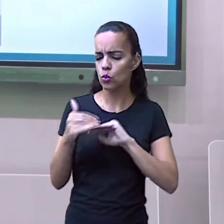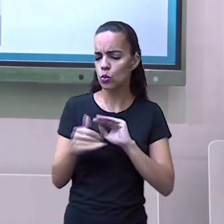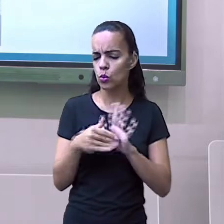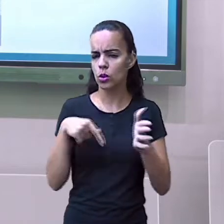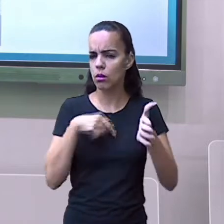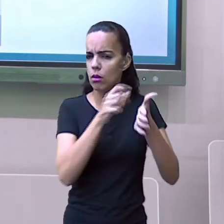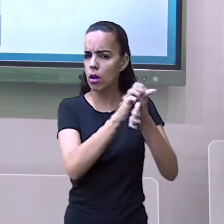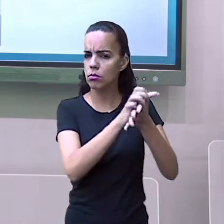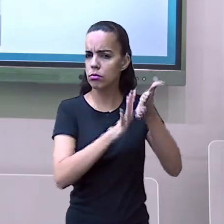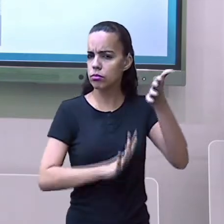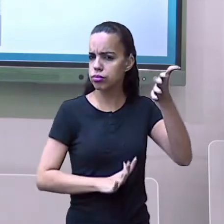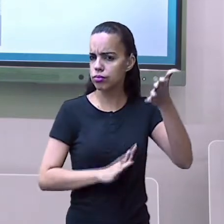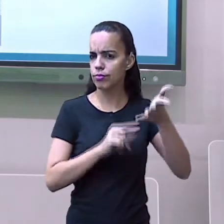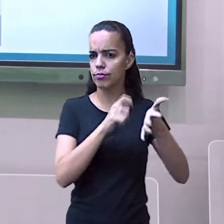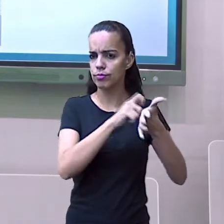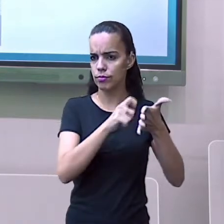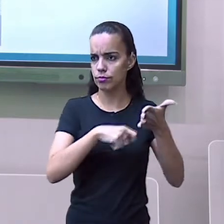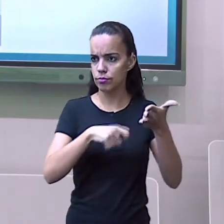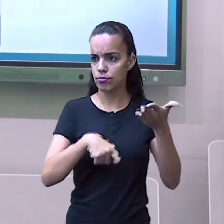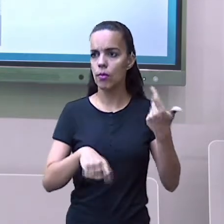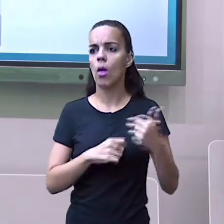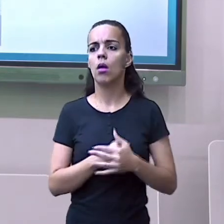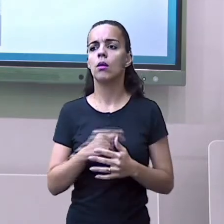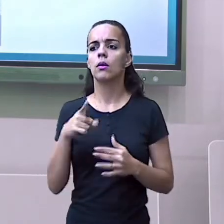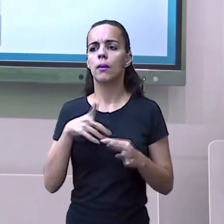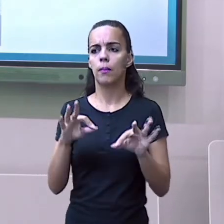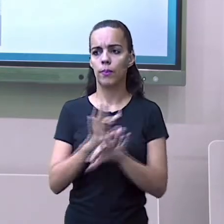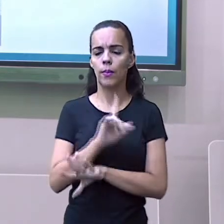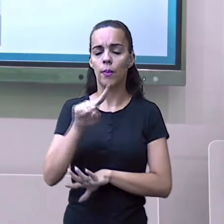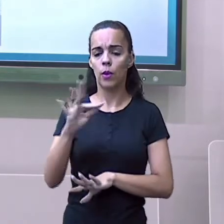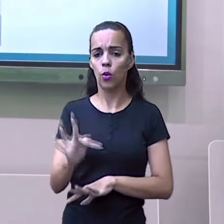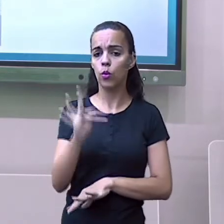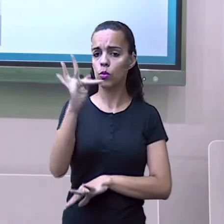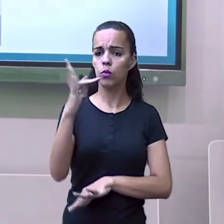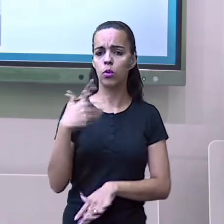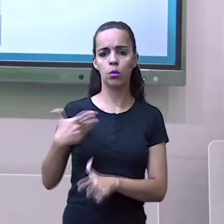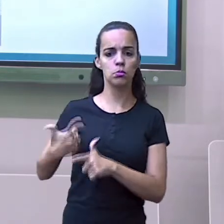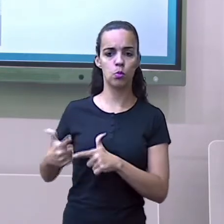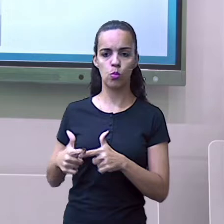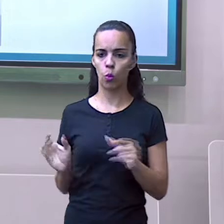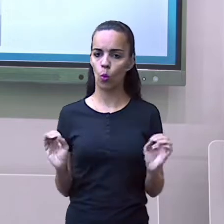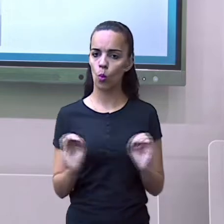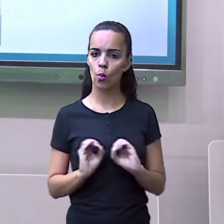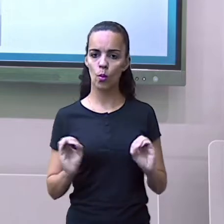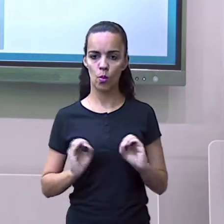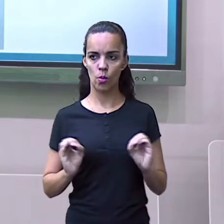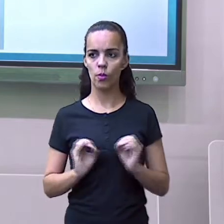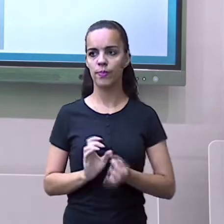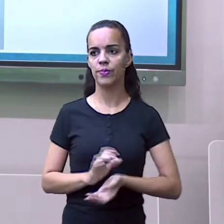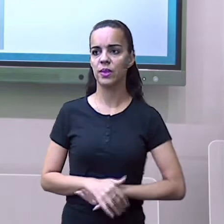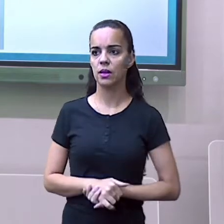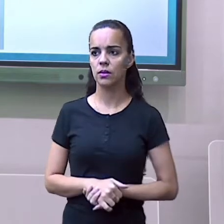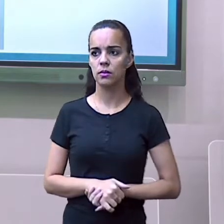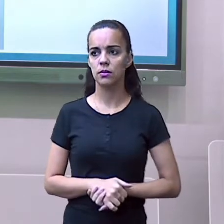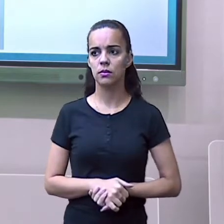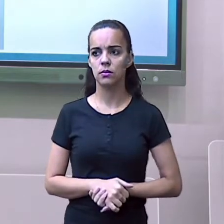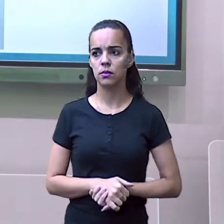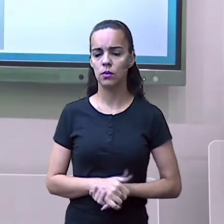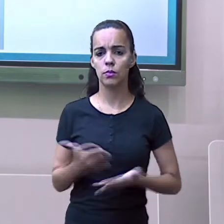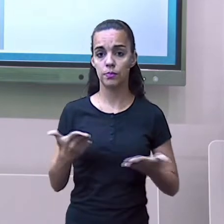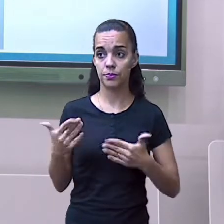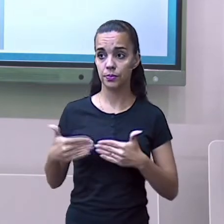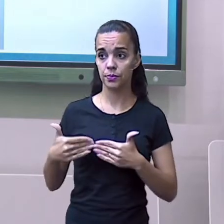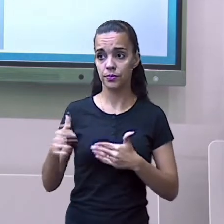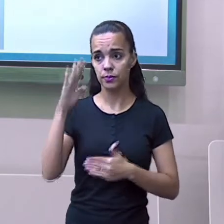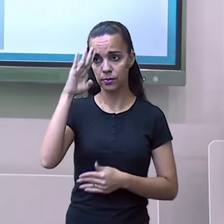serviço para não terem dor de cabeça posteriormente, né? A